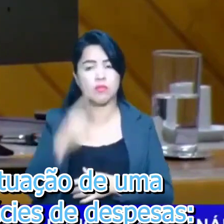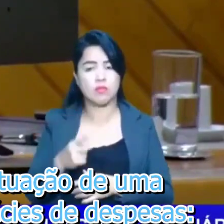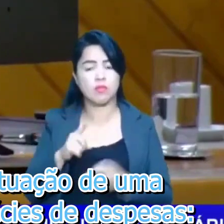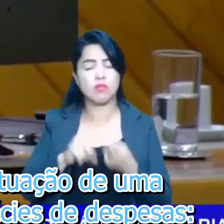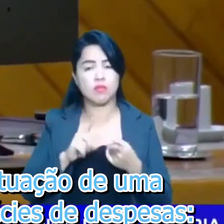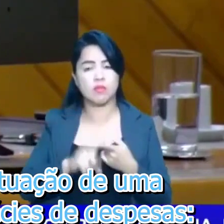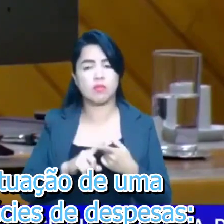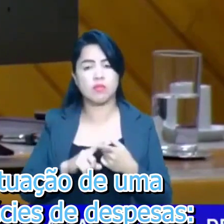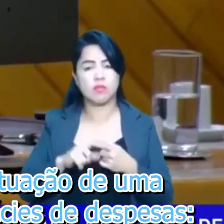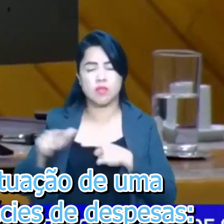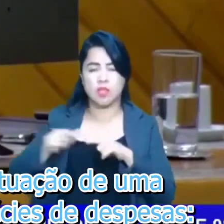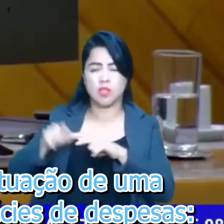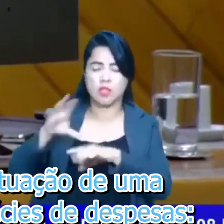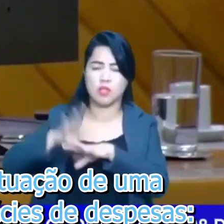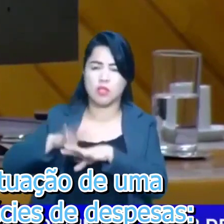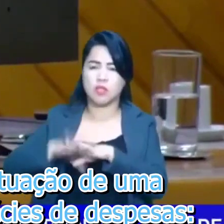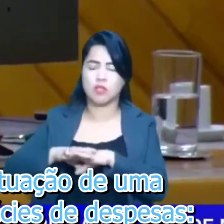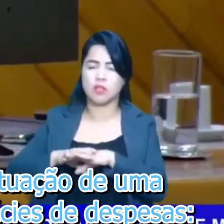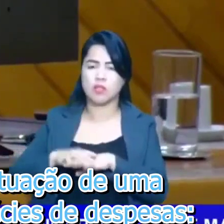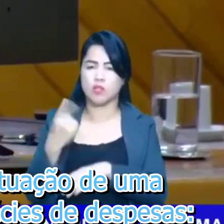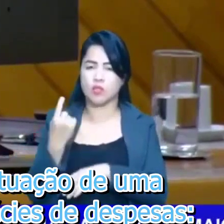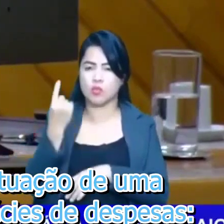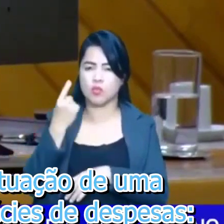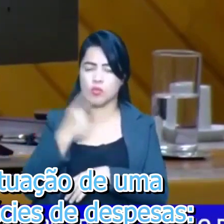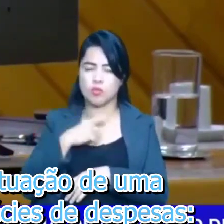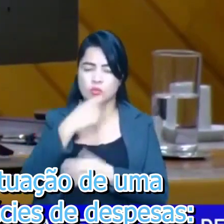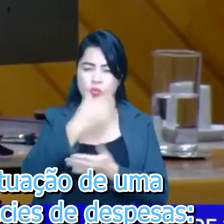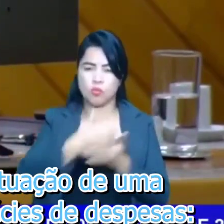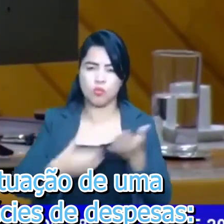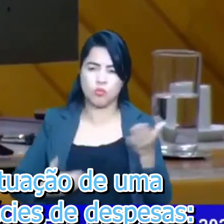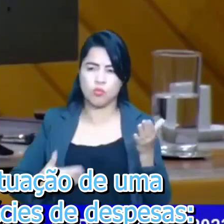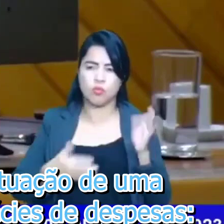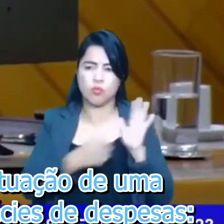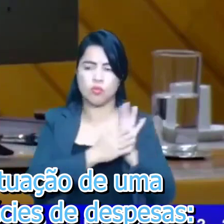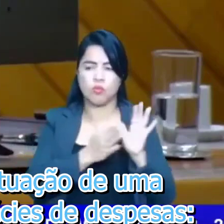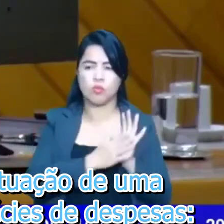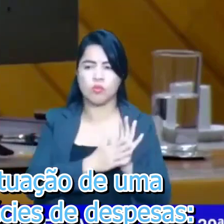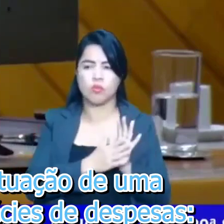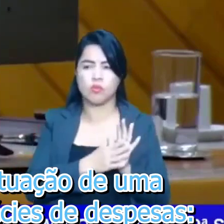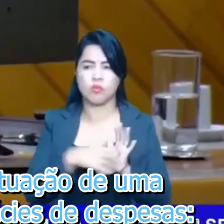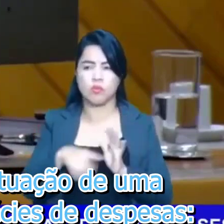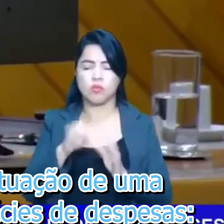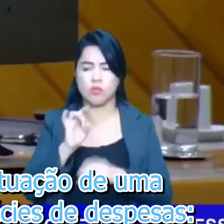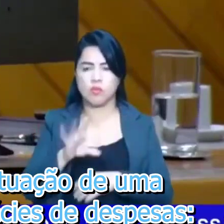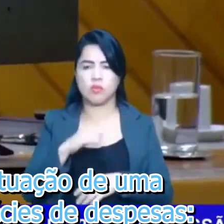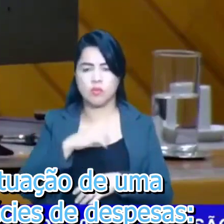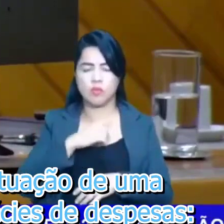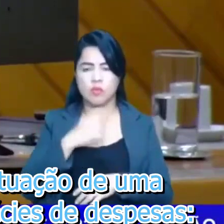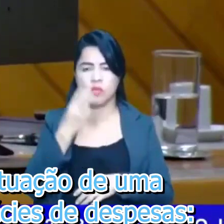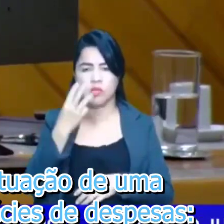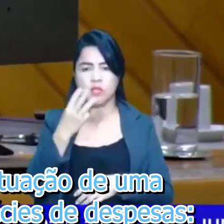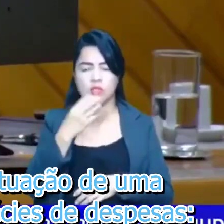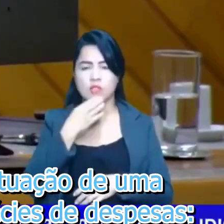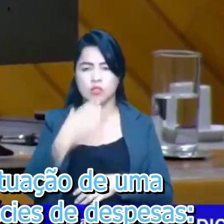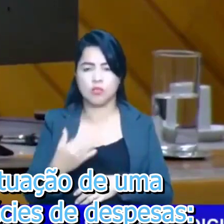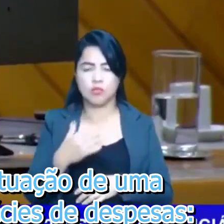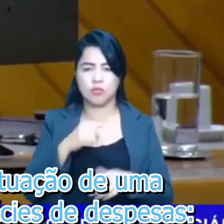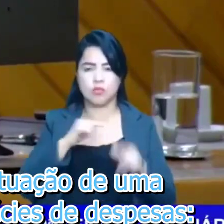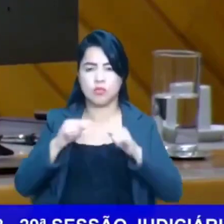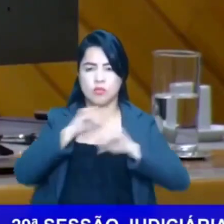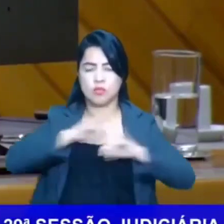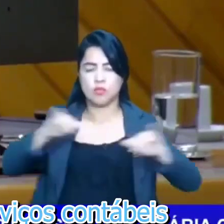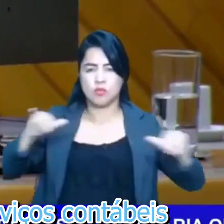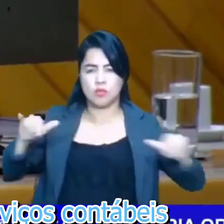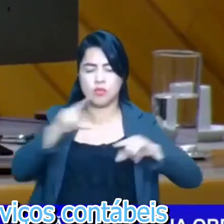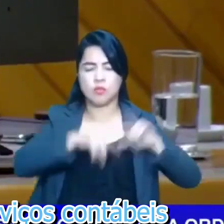ainda que a prestação de serviços contábeis corresponde à atuação de uma única prestação de contas, a qual registra tão somente 3 espécies de despesas, com